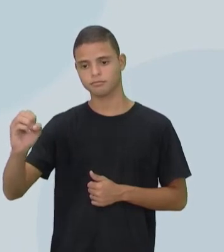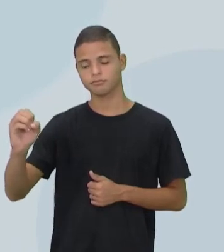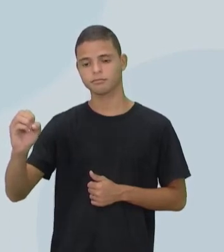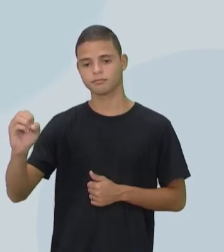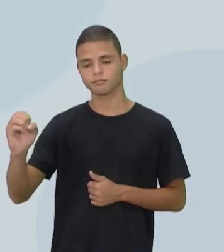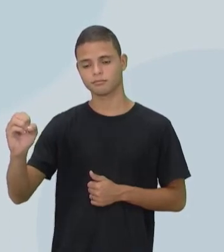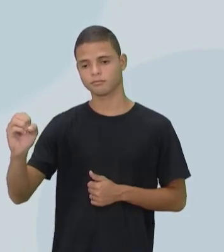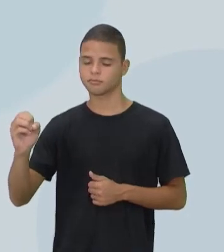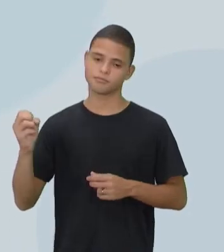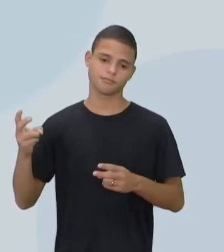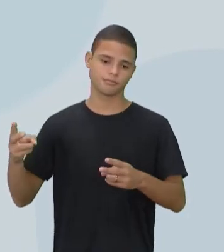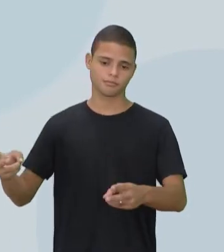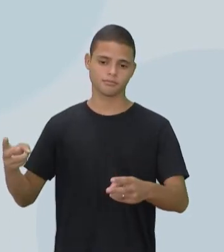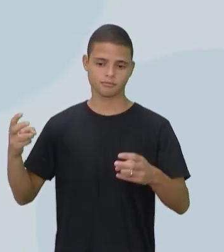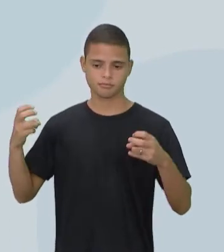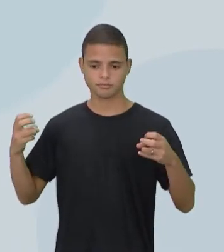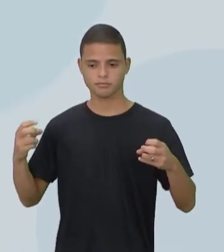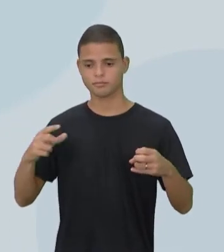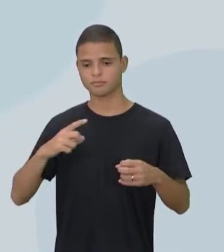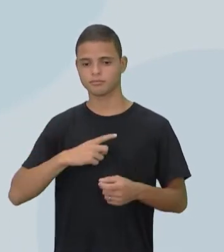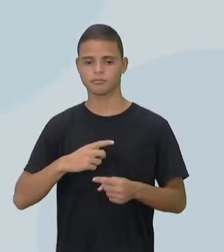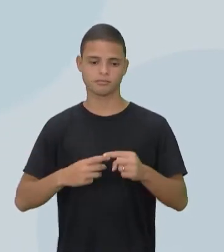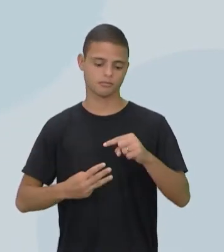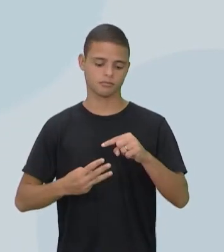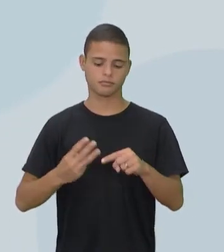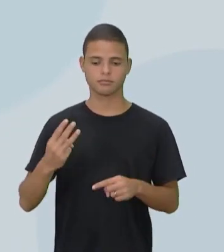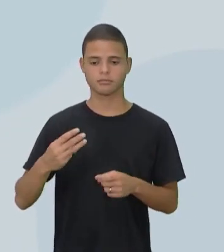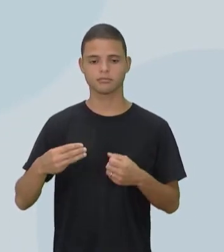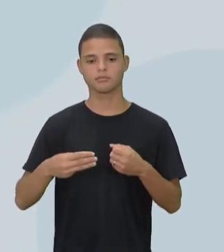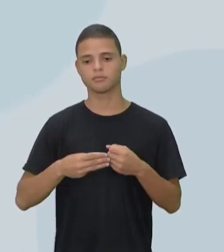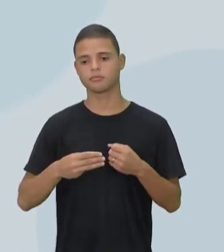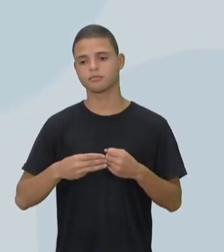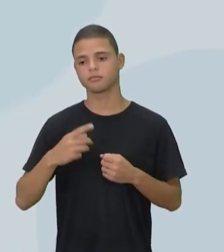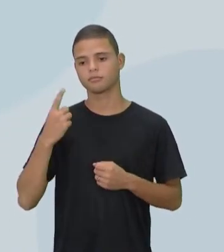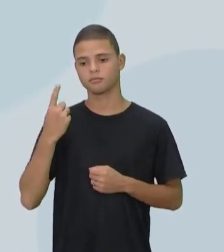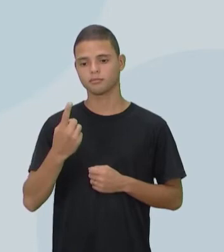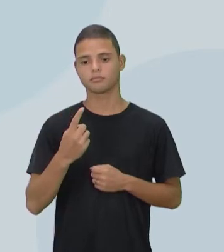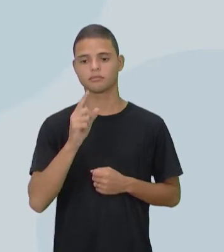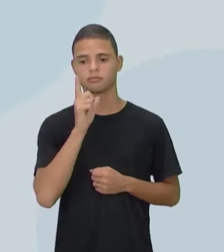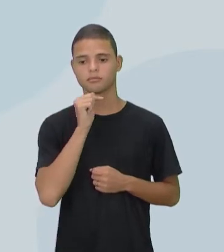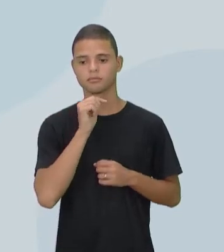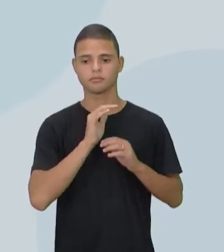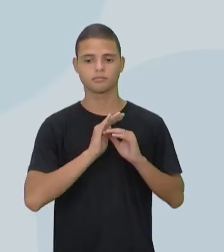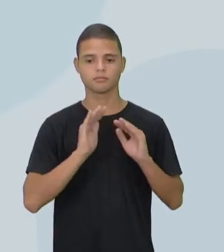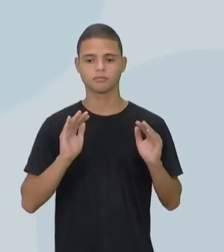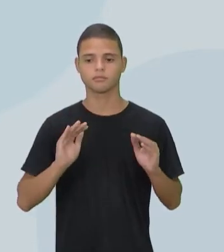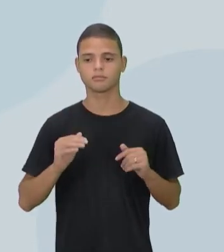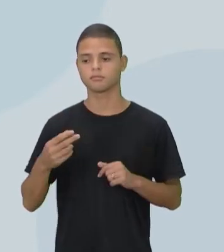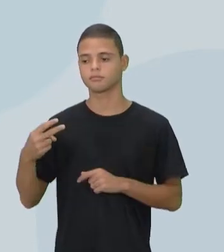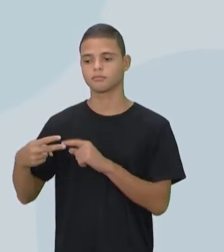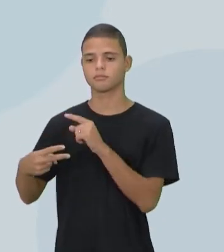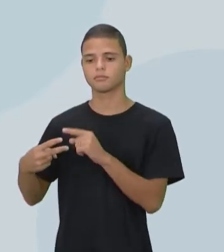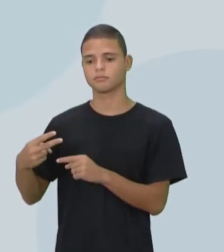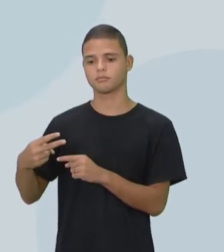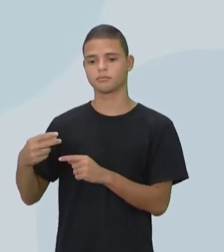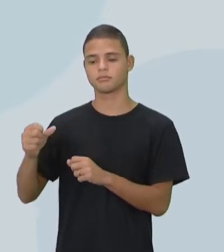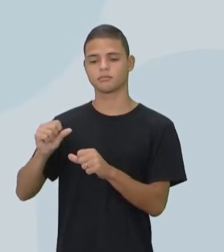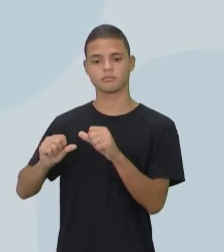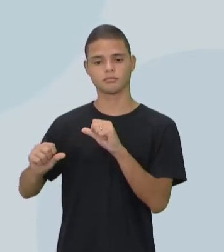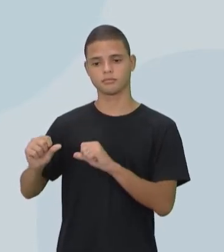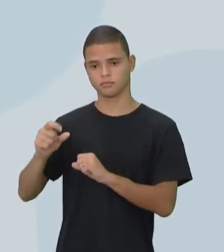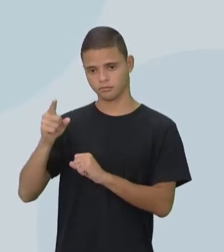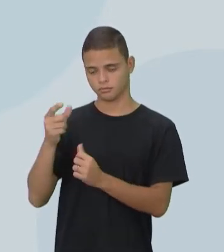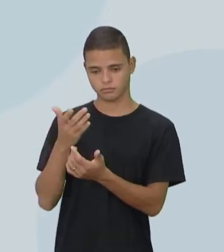aquela observação, você tem 3 átomos em uma partícula da água e 2 elementos químicos. Então,